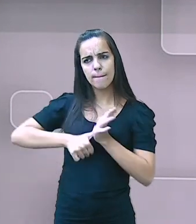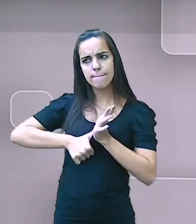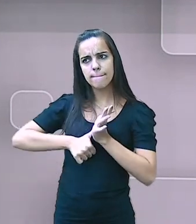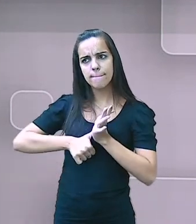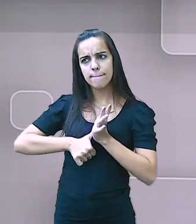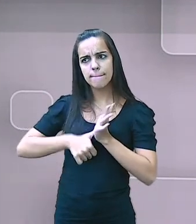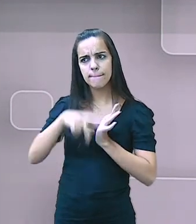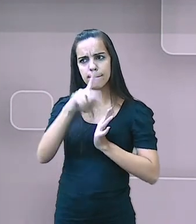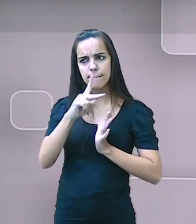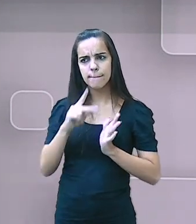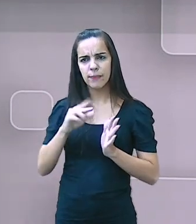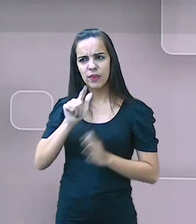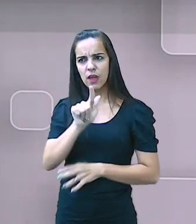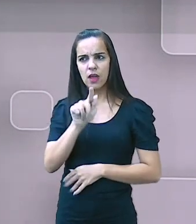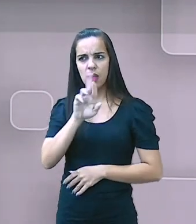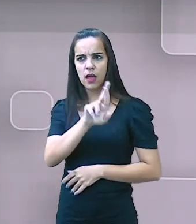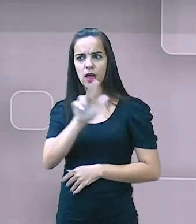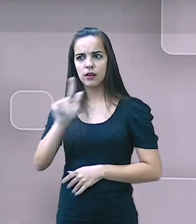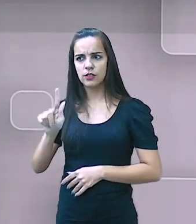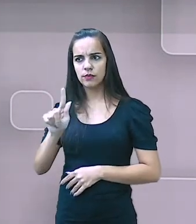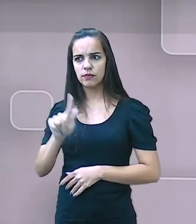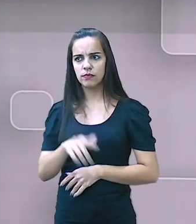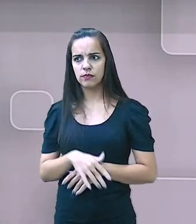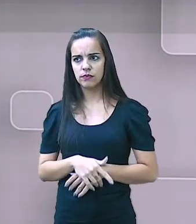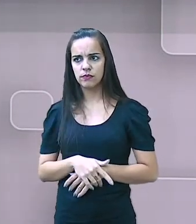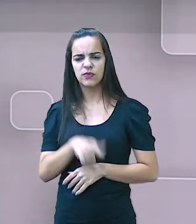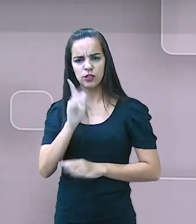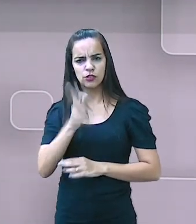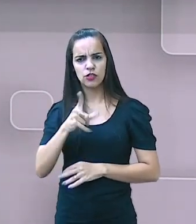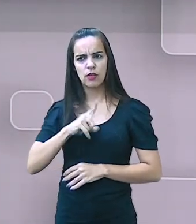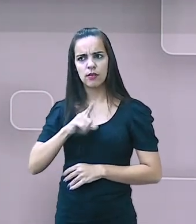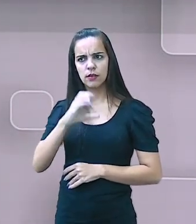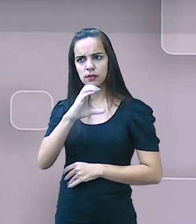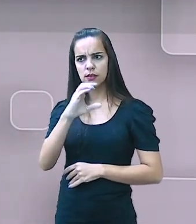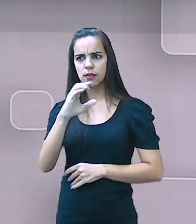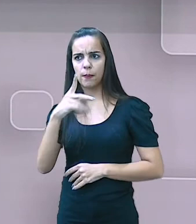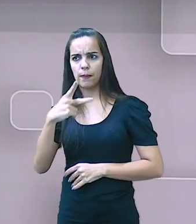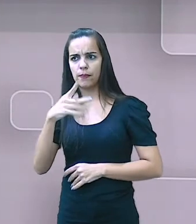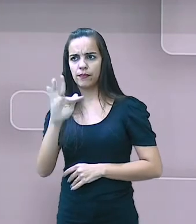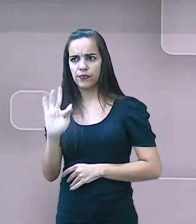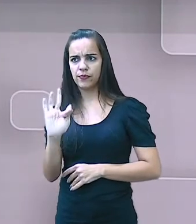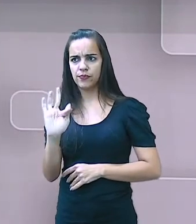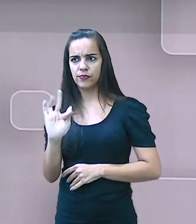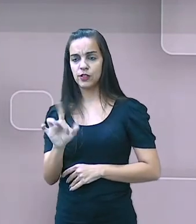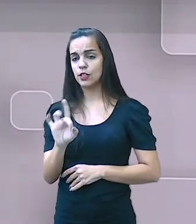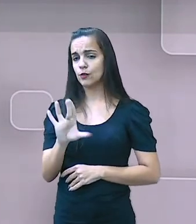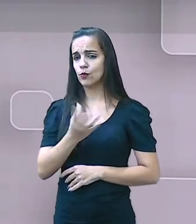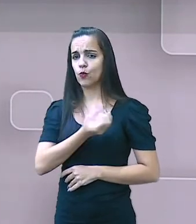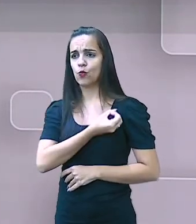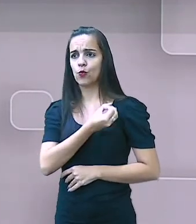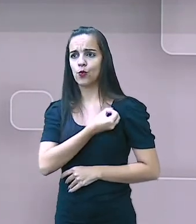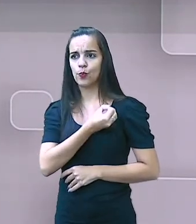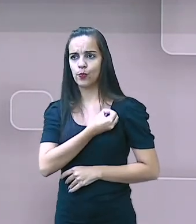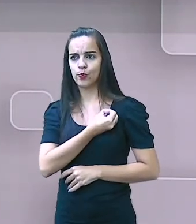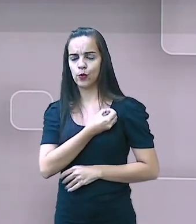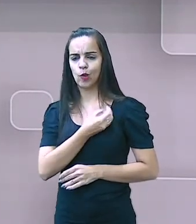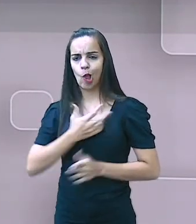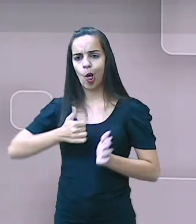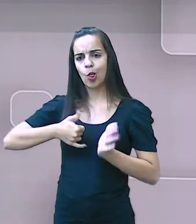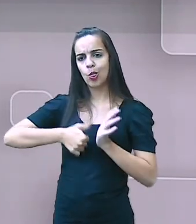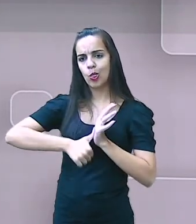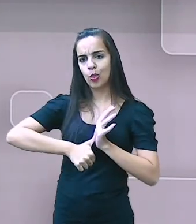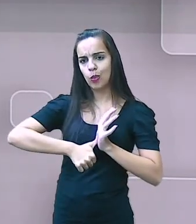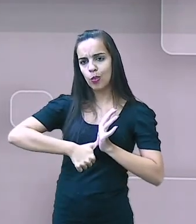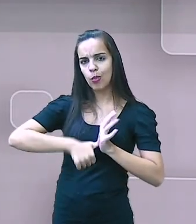né? Seu RG? Você já tem CPF? Então, são números de